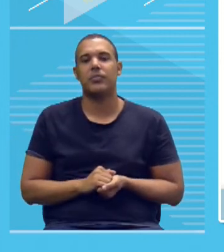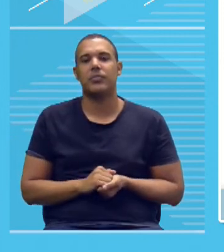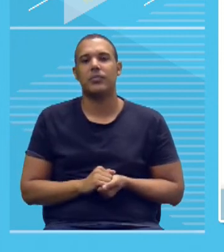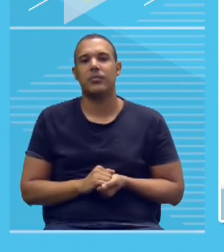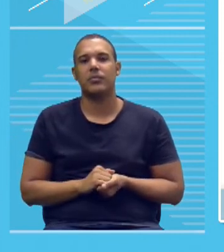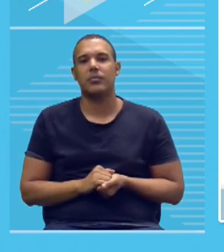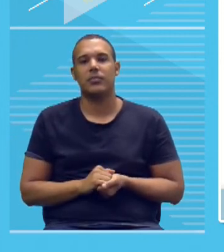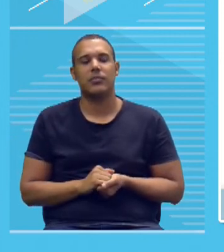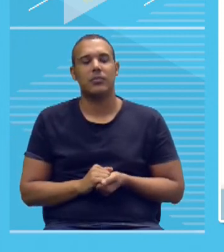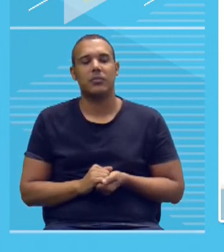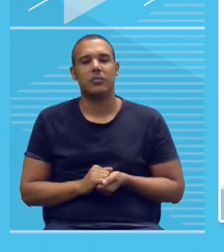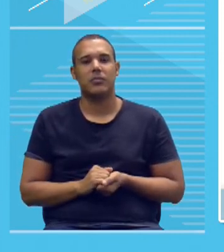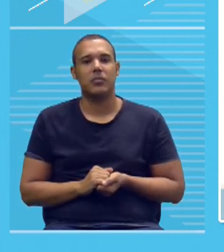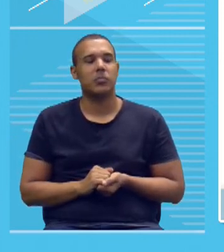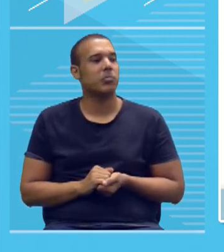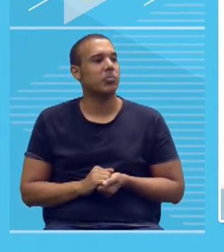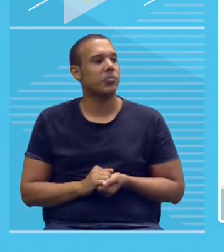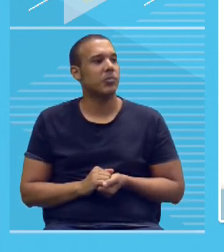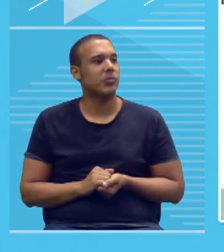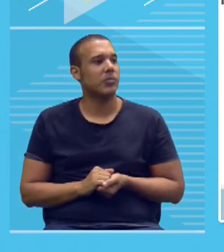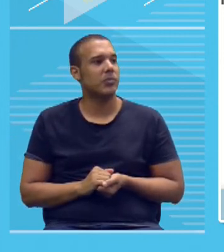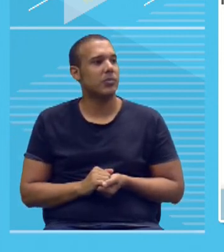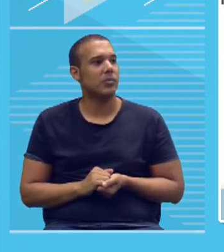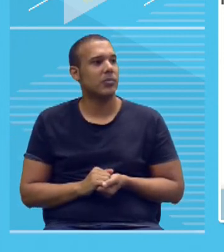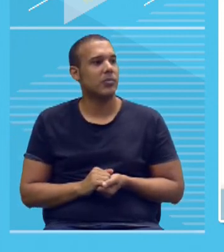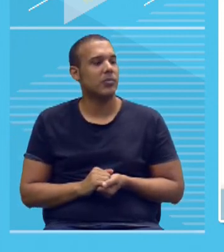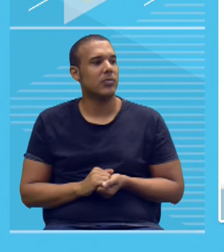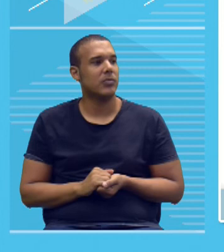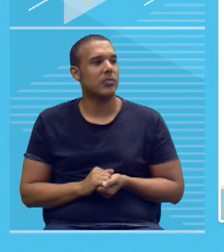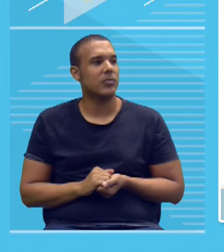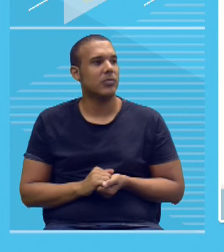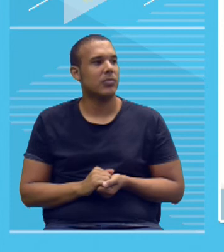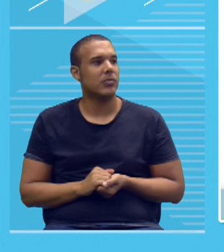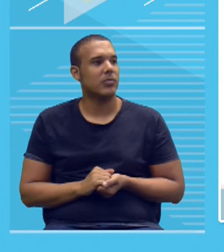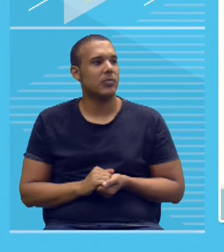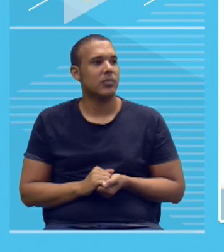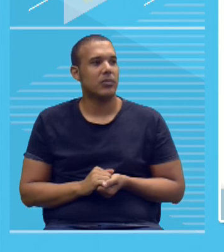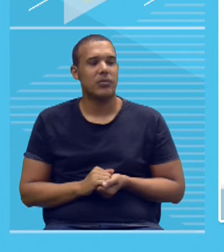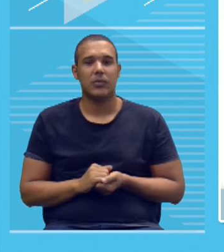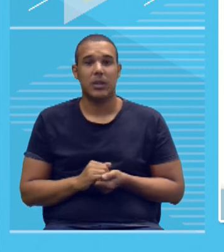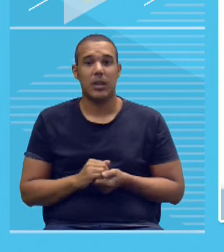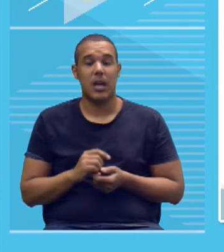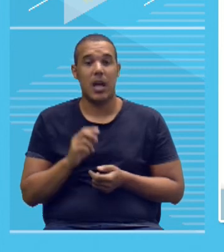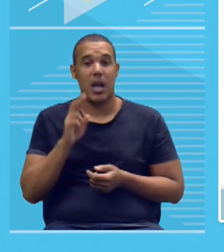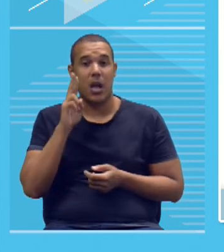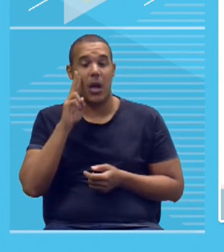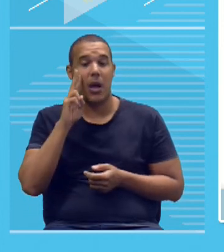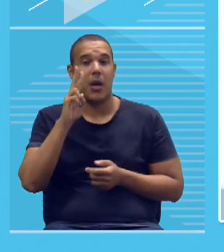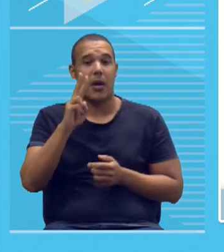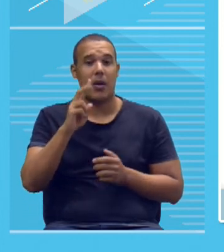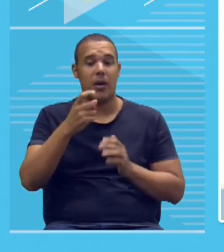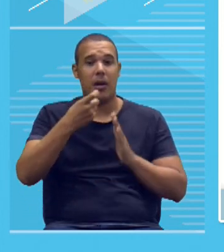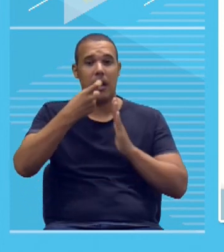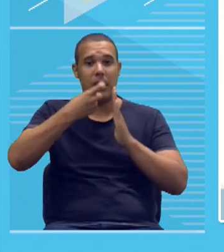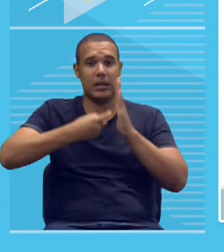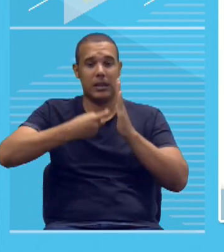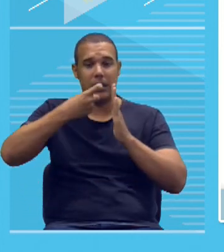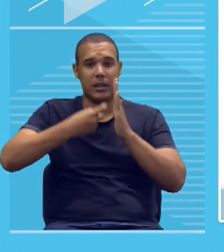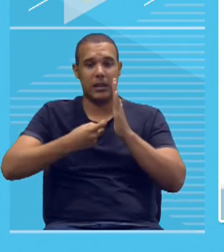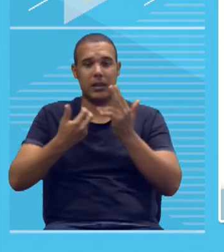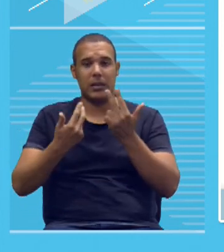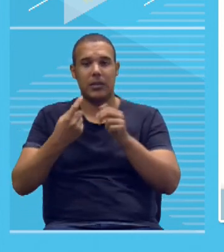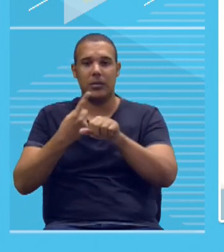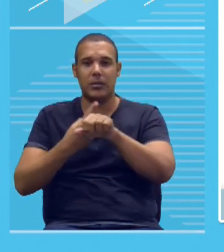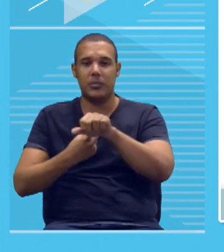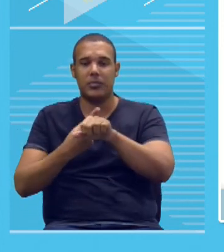já bati o olho Aqui olhei para a minha taxa que está na unidade ao mês